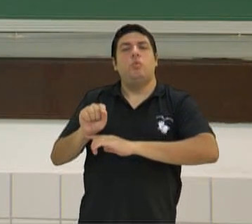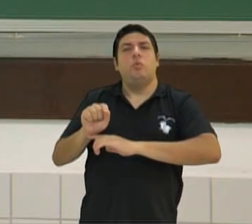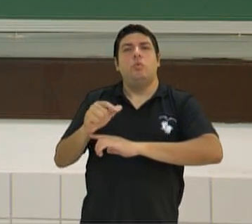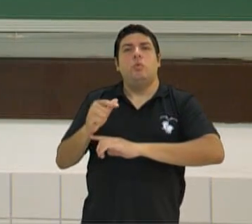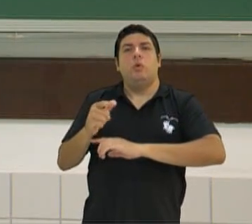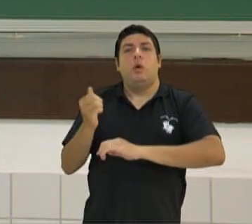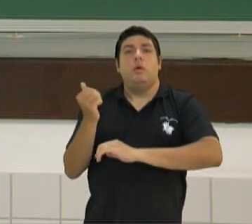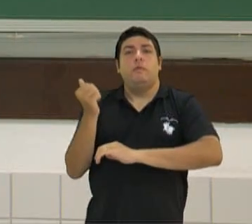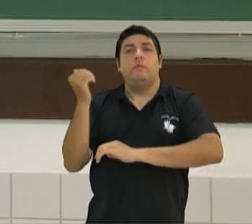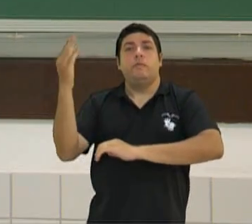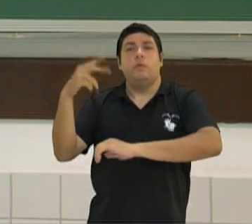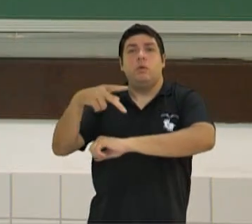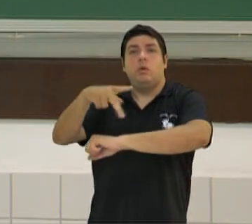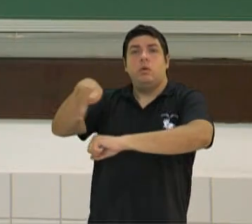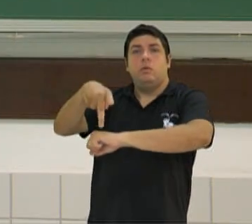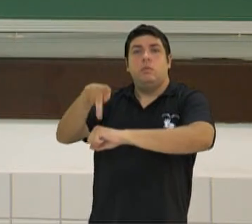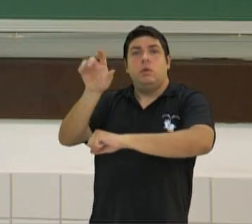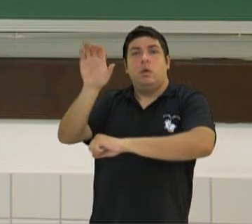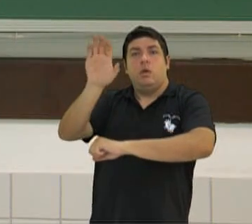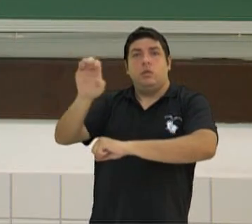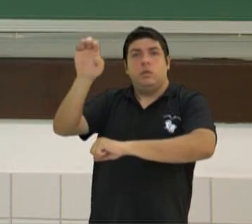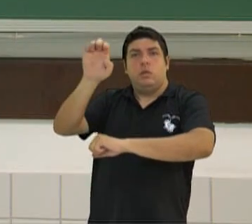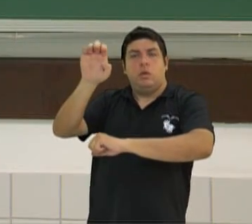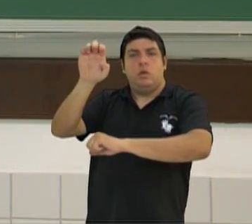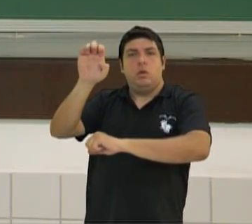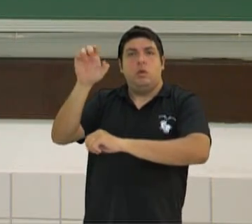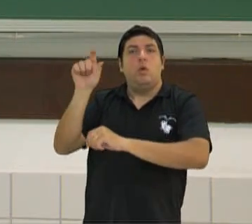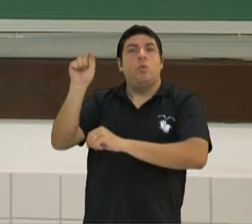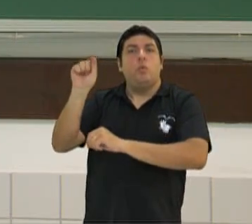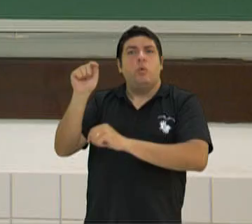imigrantes, pessoas que vieram da Europa, principalmente